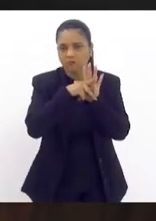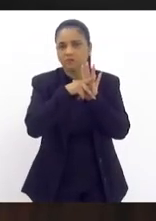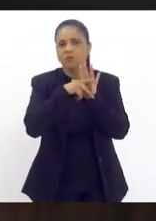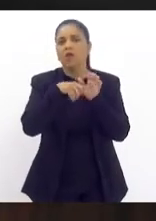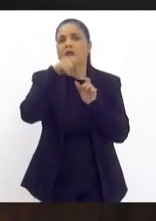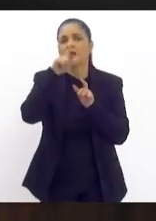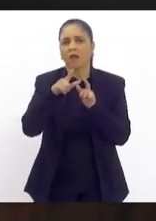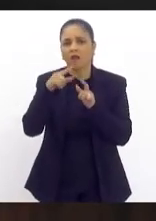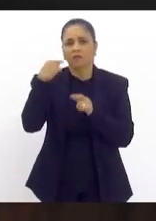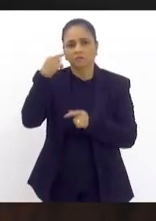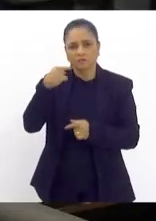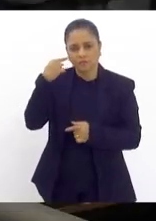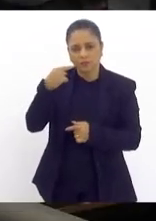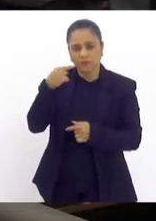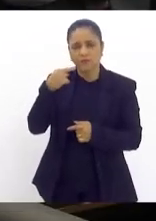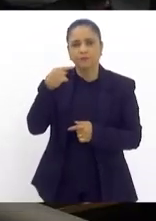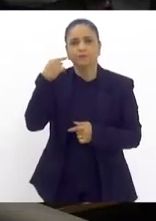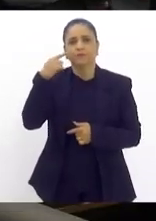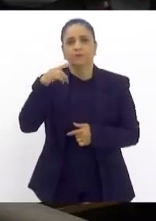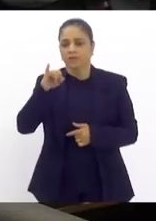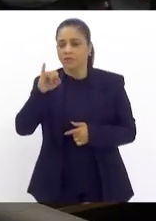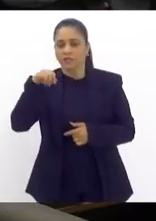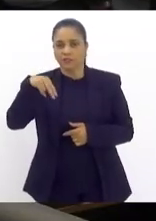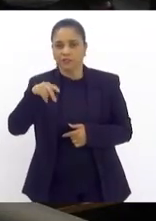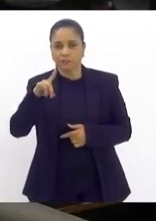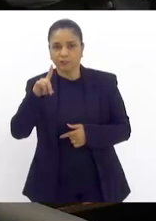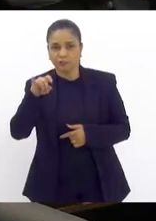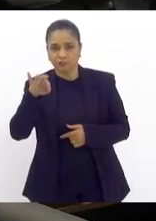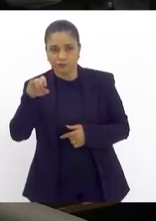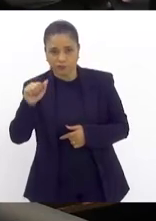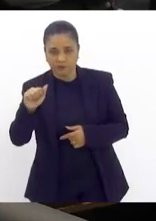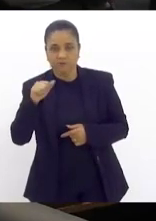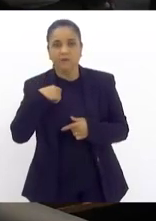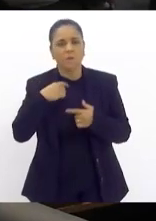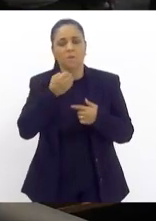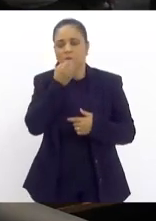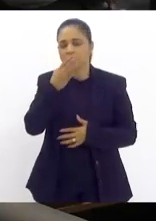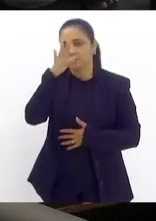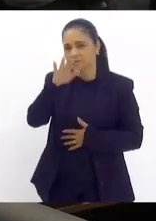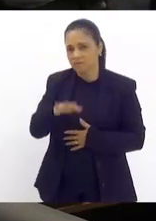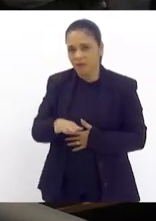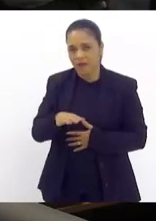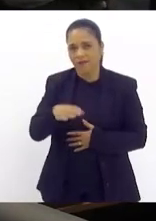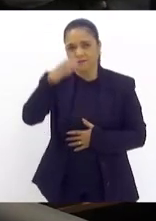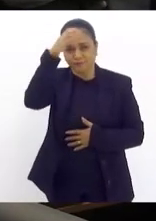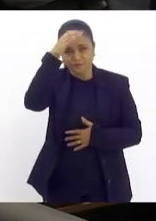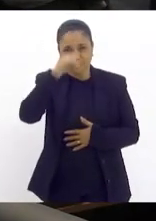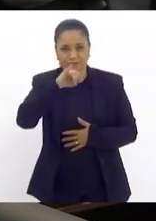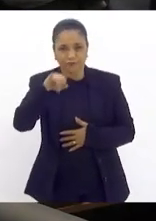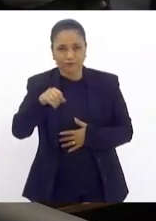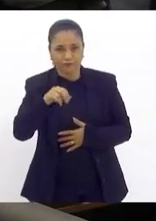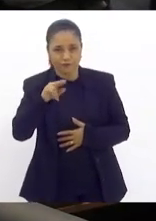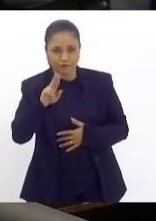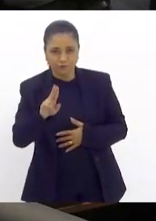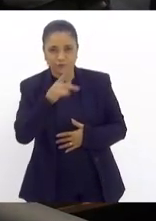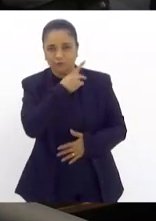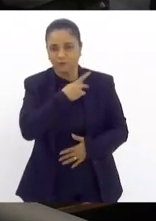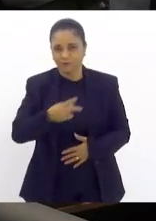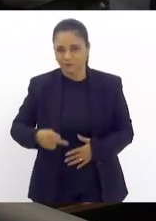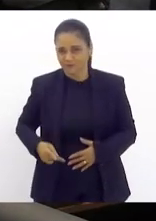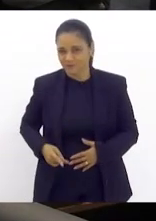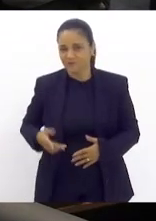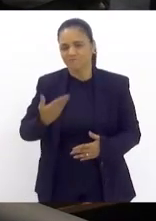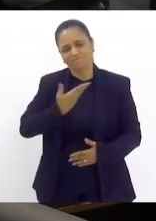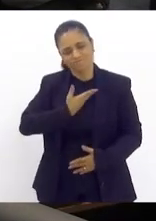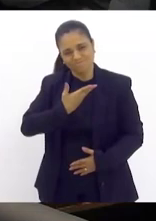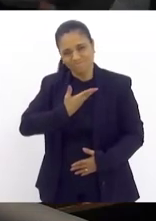Para discutir. Boa tarde, minha presidenta, tia Ju, minha amiga, que faz parte